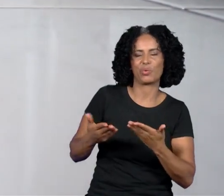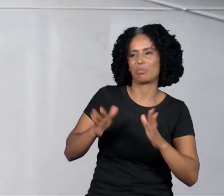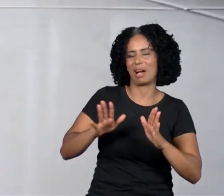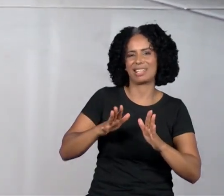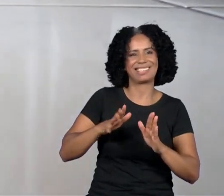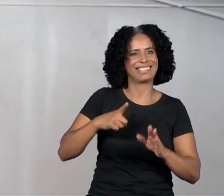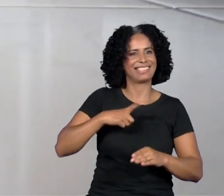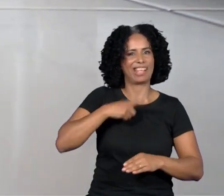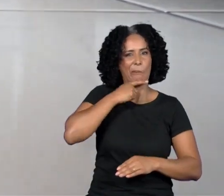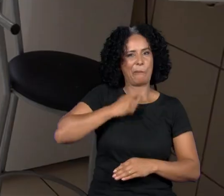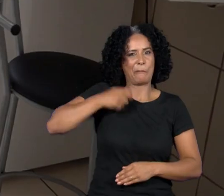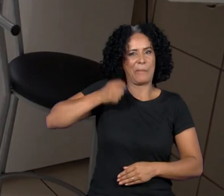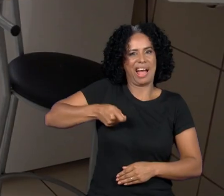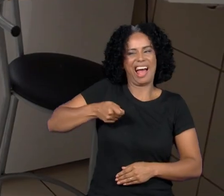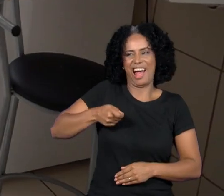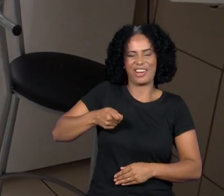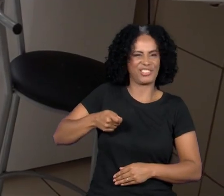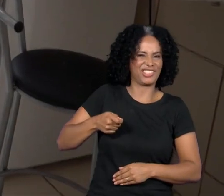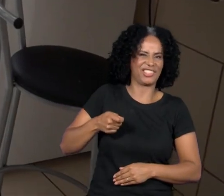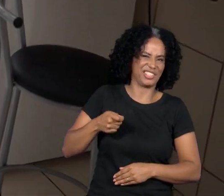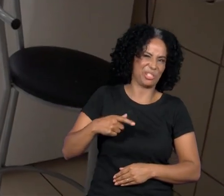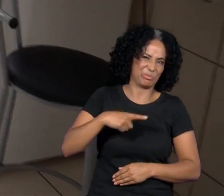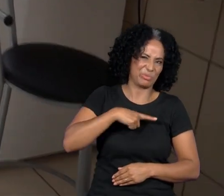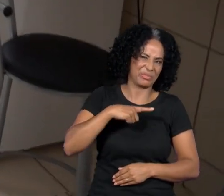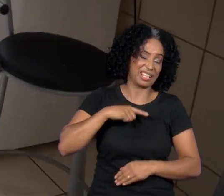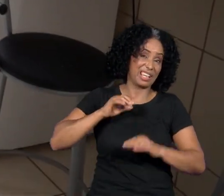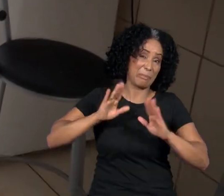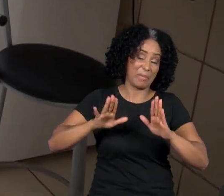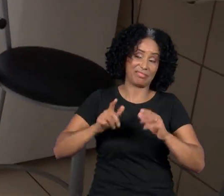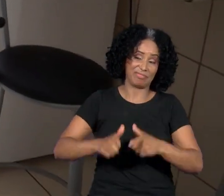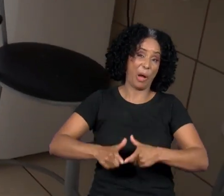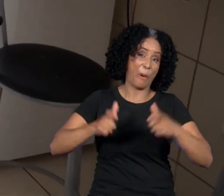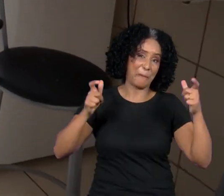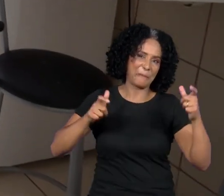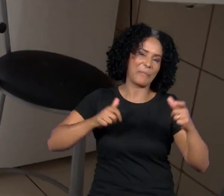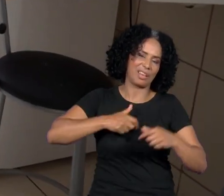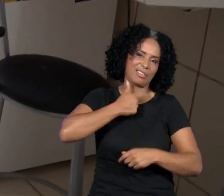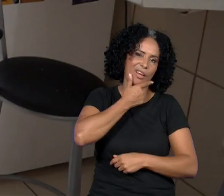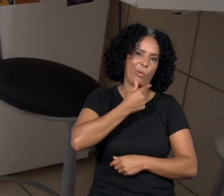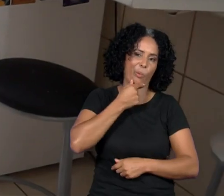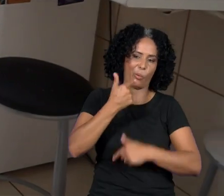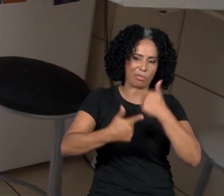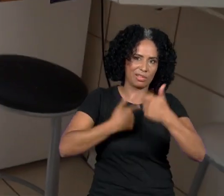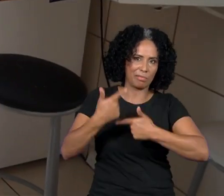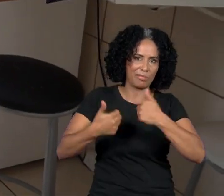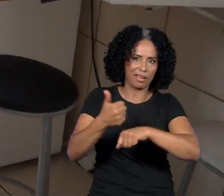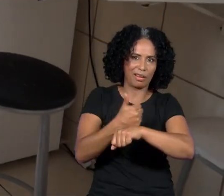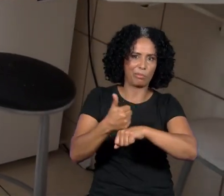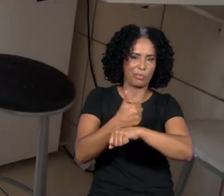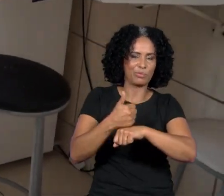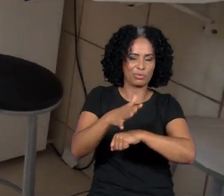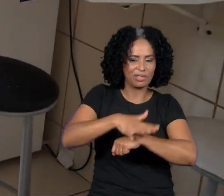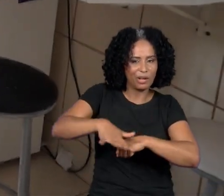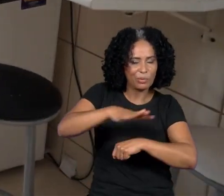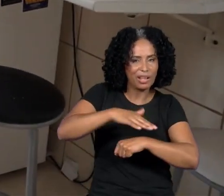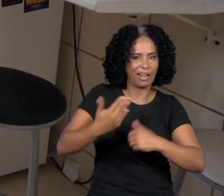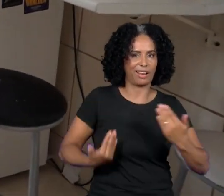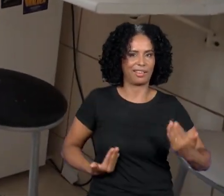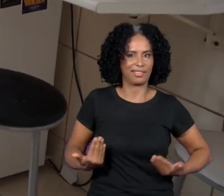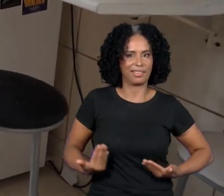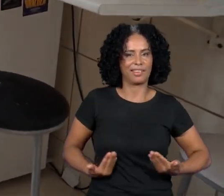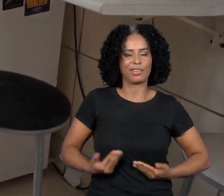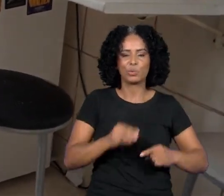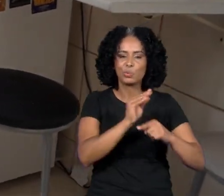tem essa estrutura, né? Mas tem crescendo a cada dia homens exercendo essa profissão como